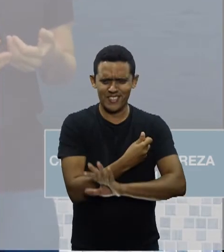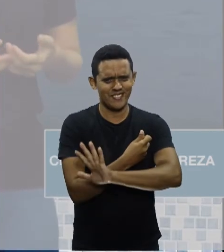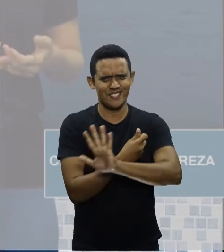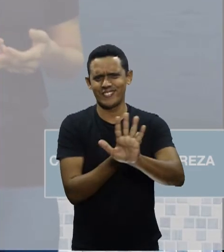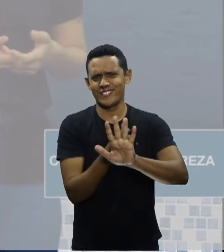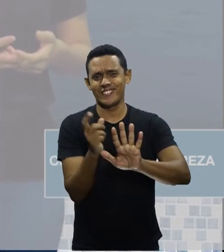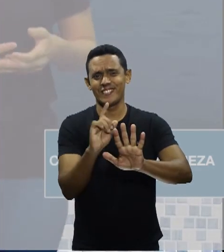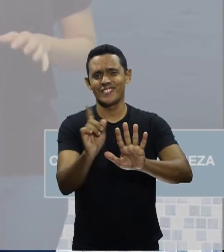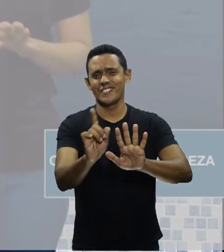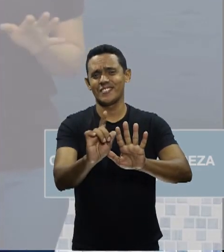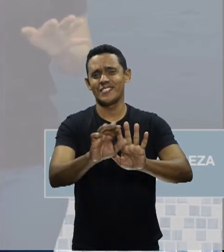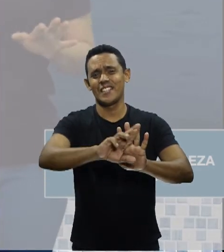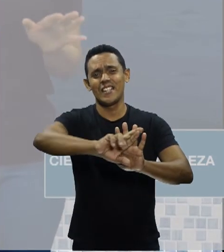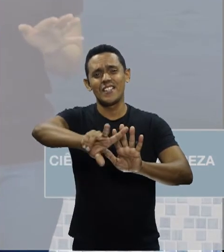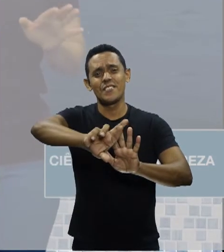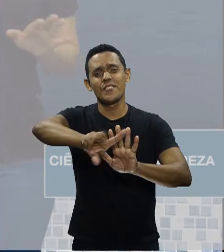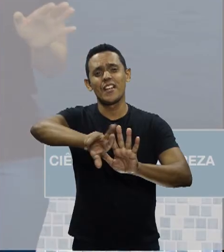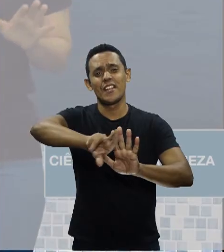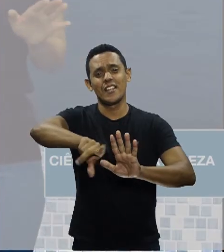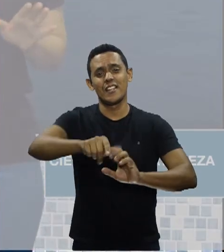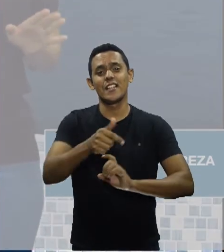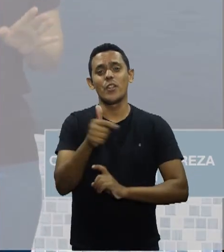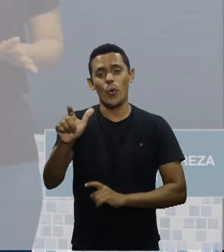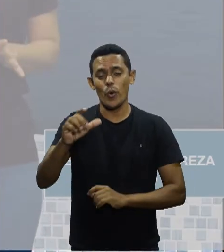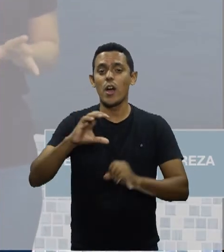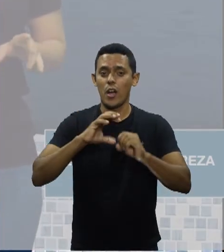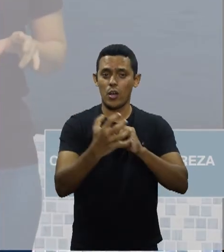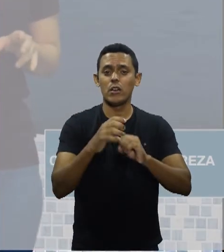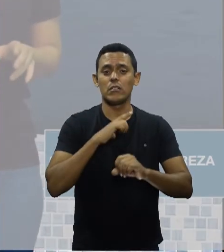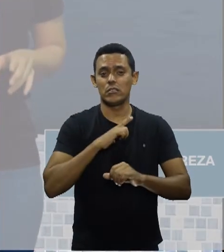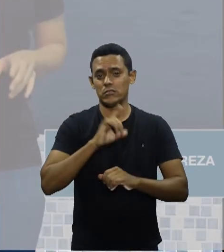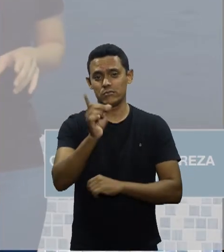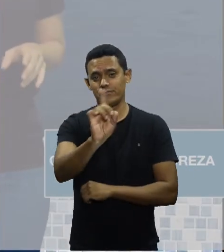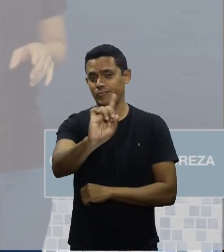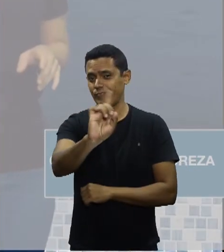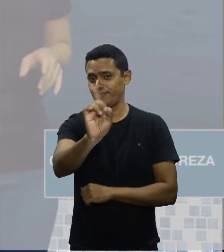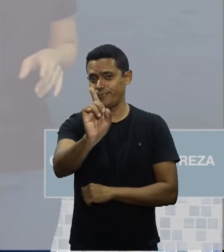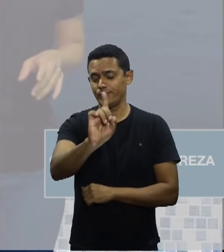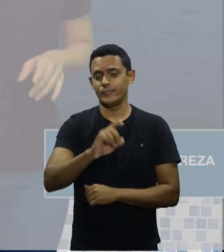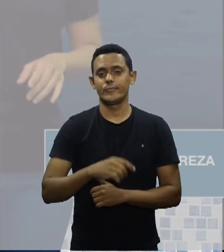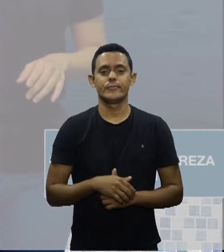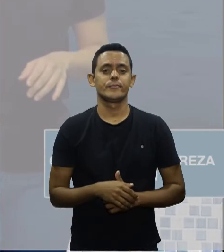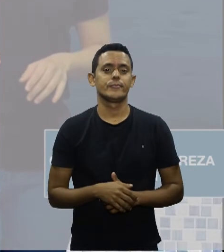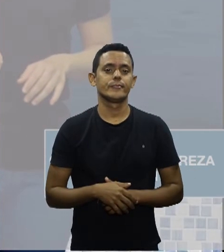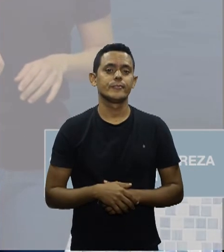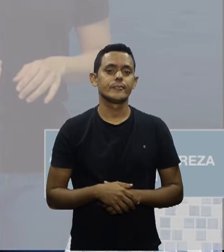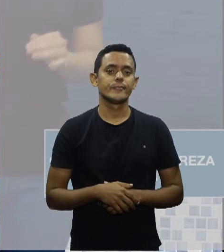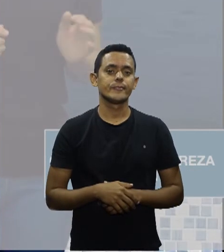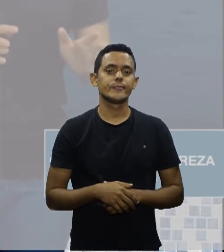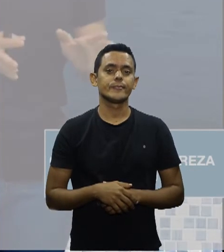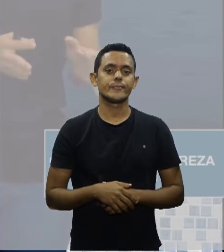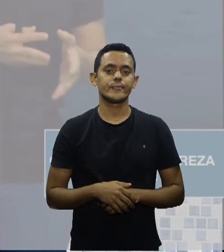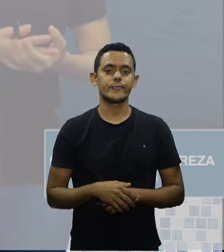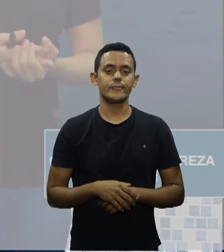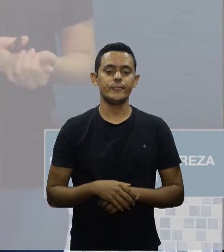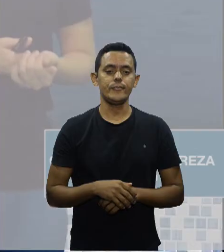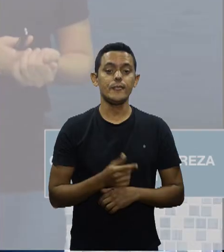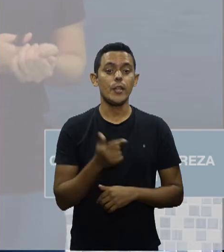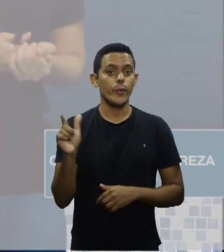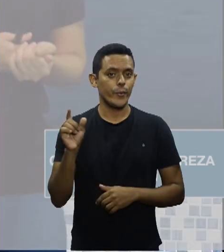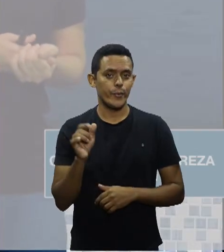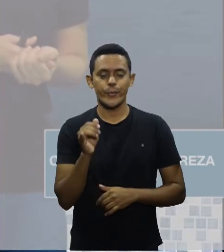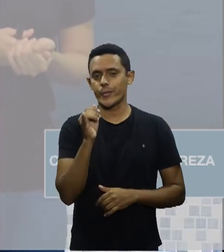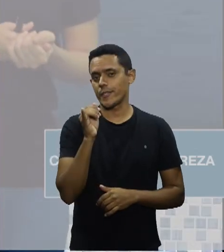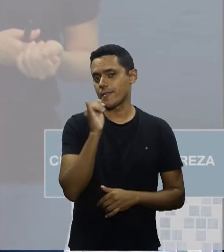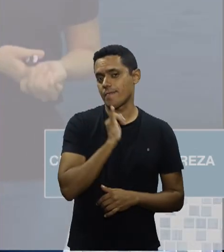acomete a gente tá bom? então não é o mesmo o mesmo vírus e aí o último bloco